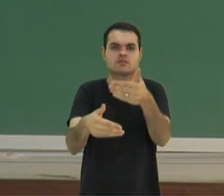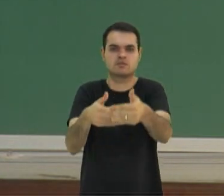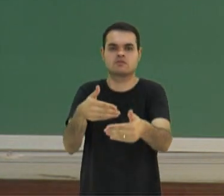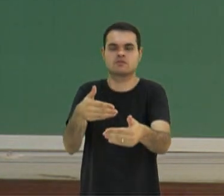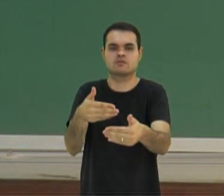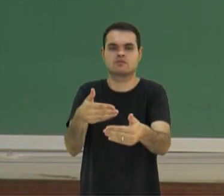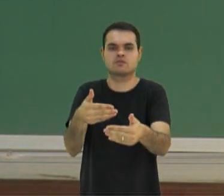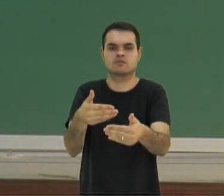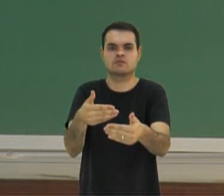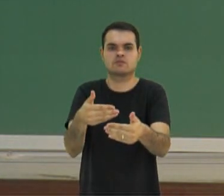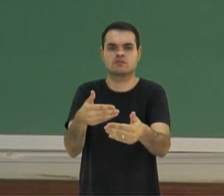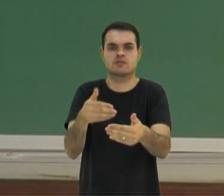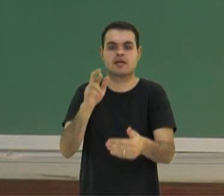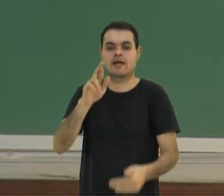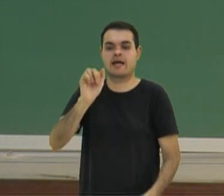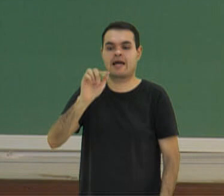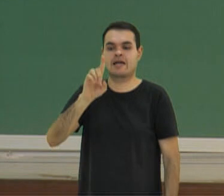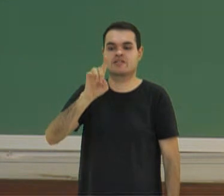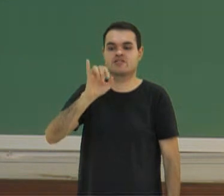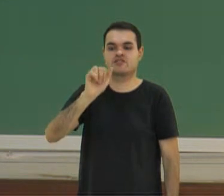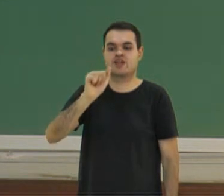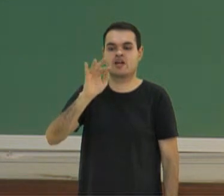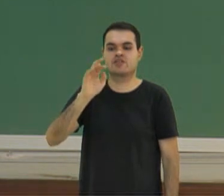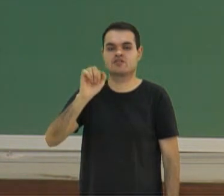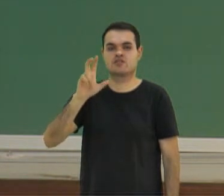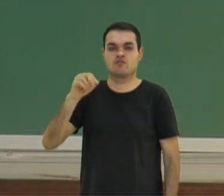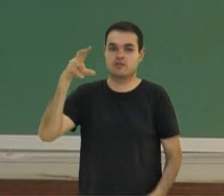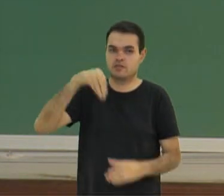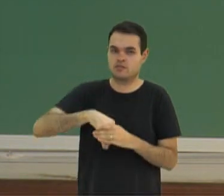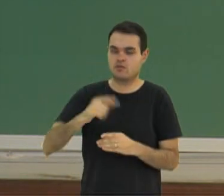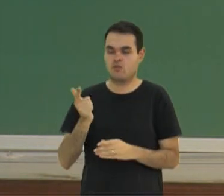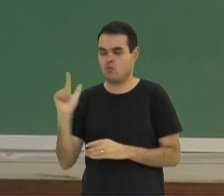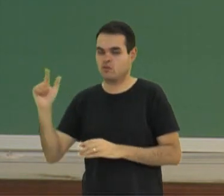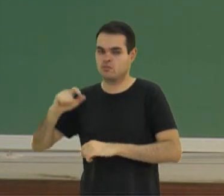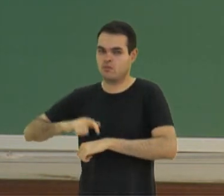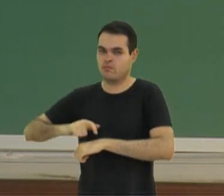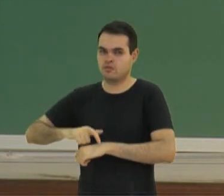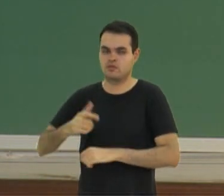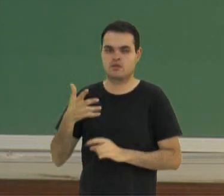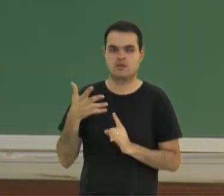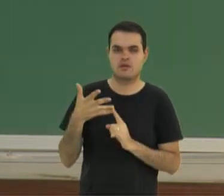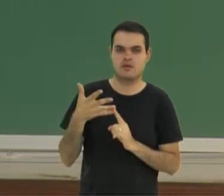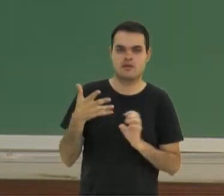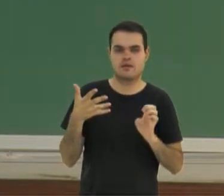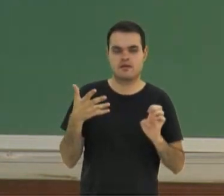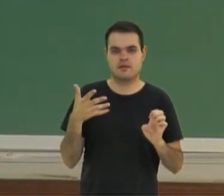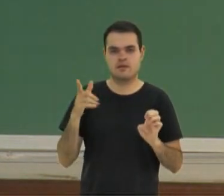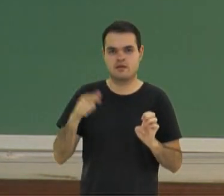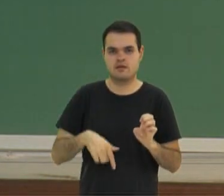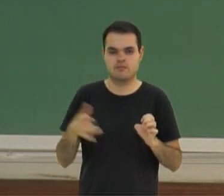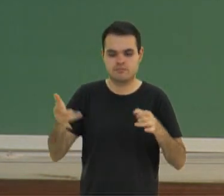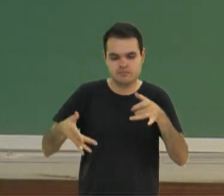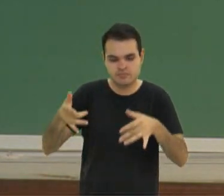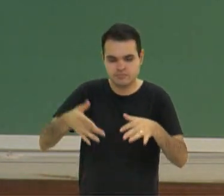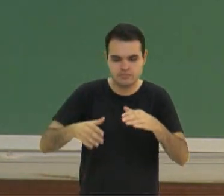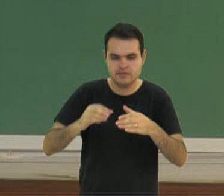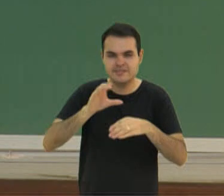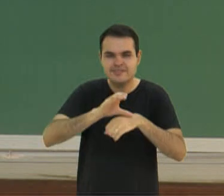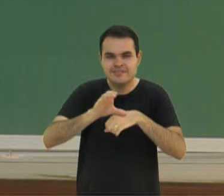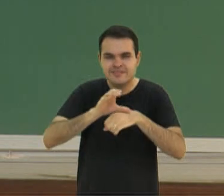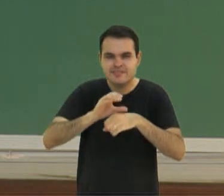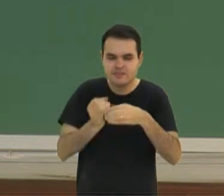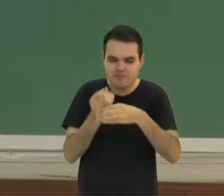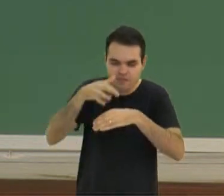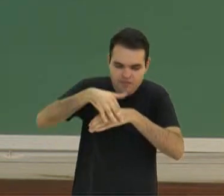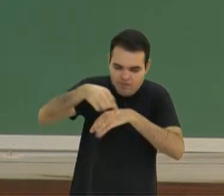fissão radioativo lá dentro, certo? Mas isso aqui é outro momento. Item E, pelos detritos e cinzas vulcânicas. Nada